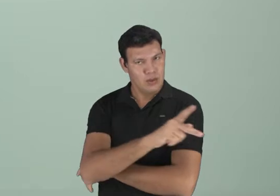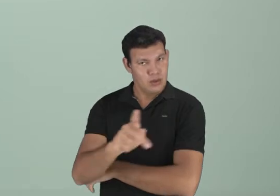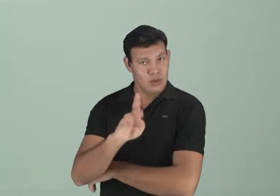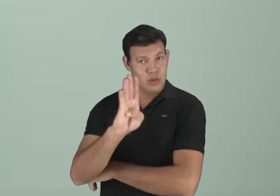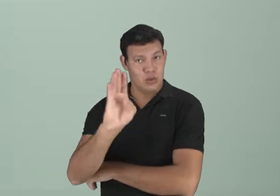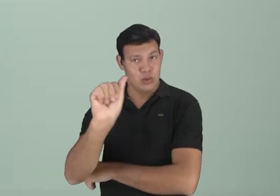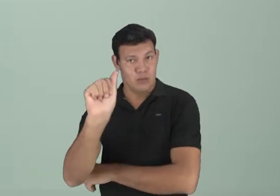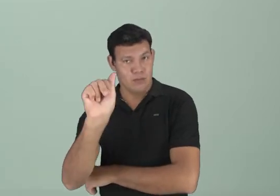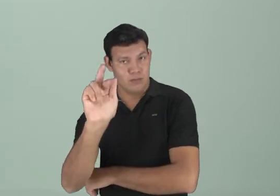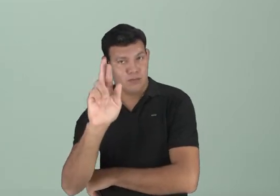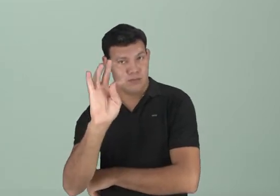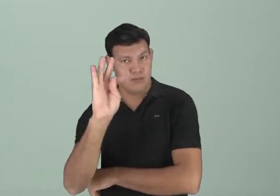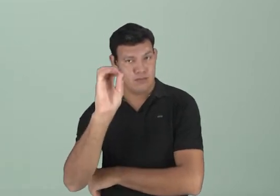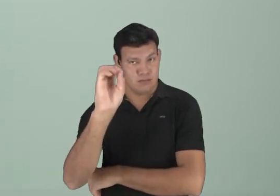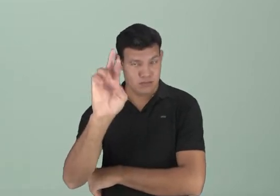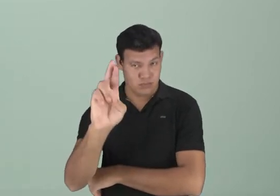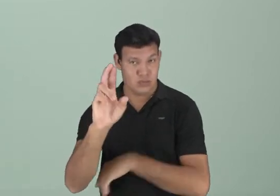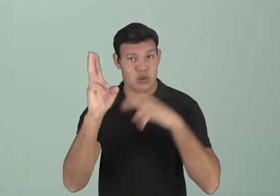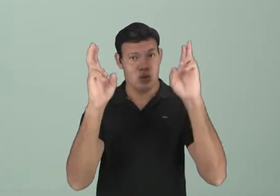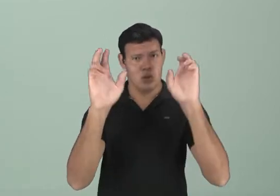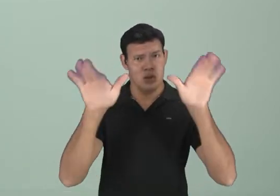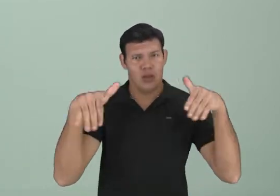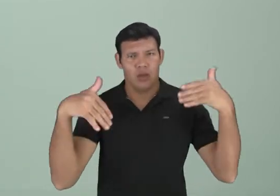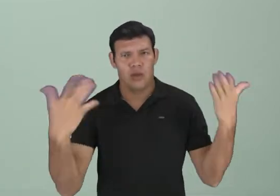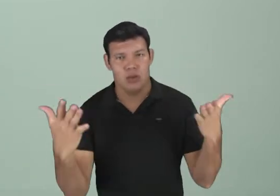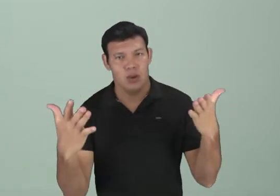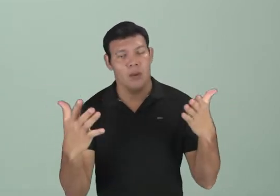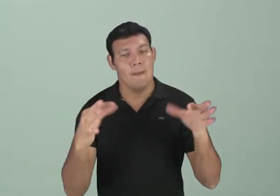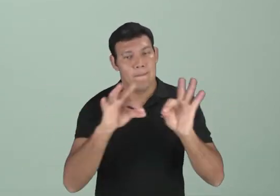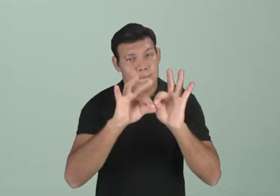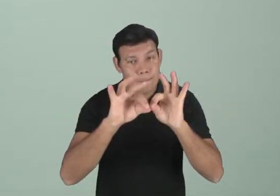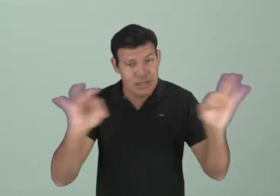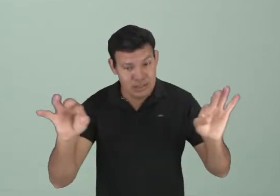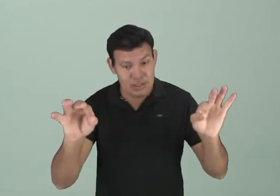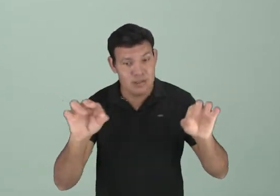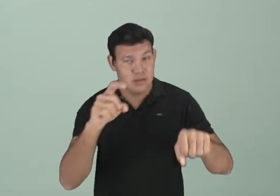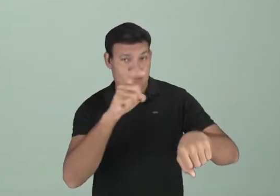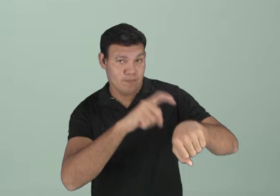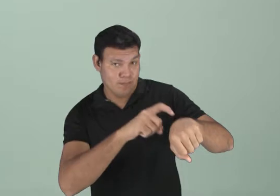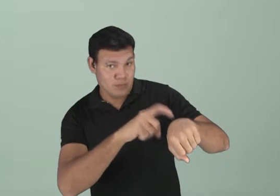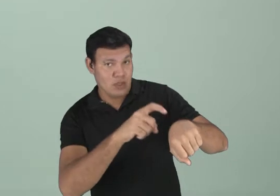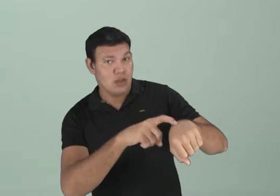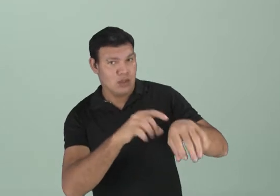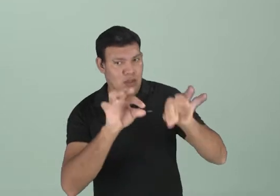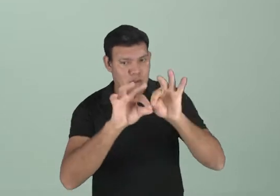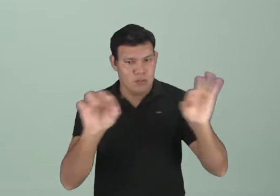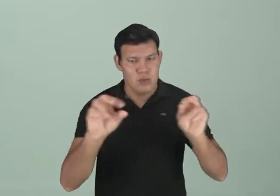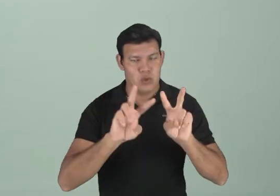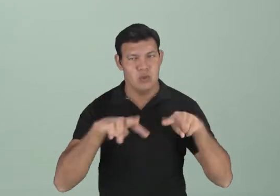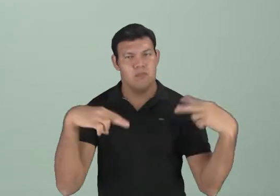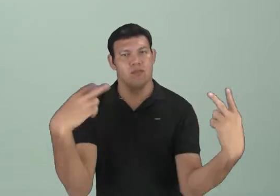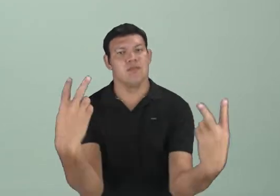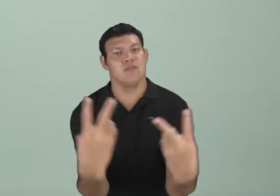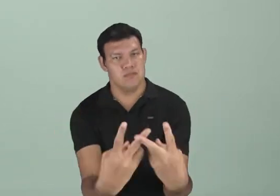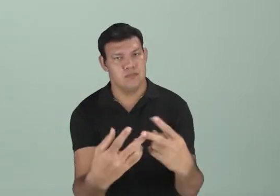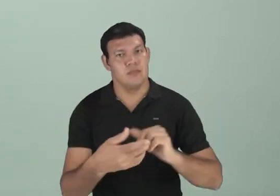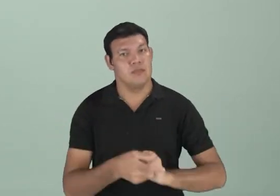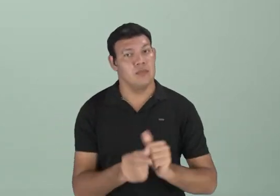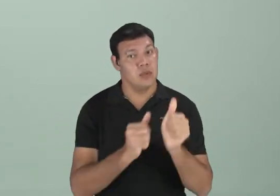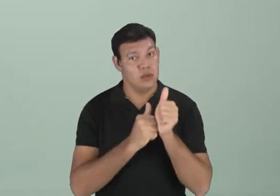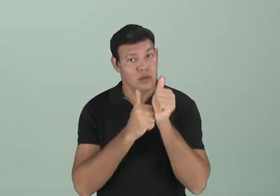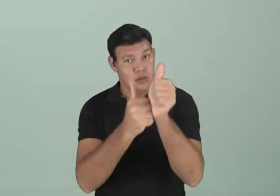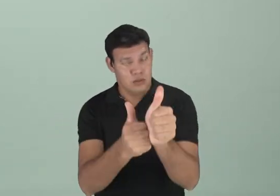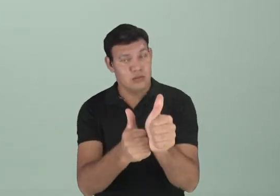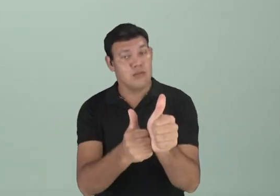de matemática, e o nosso tema de hoje é medidas de tempo e medidas de capacidade. Então acompanhe comigo